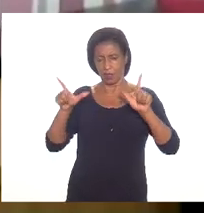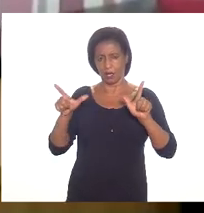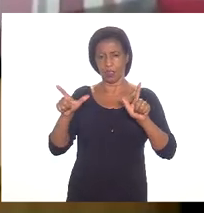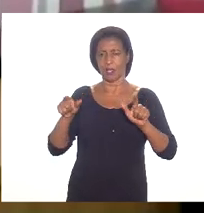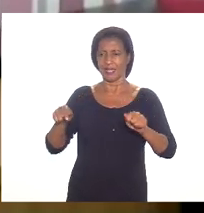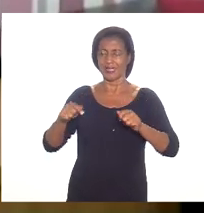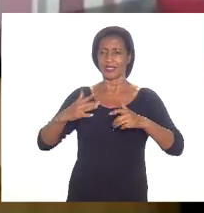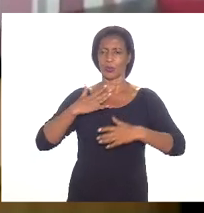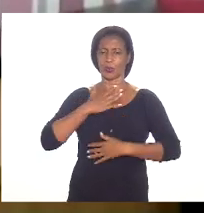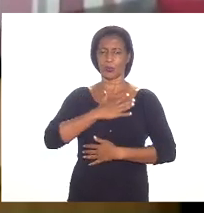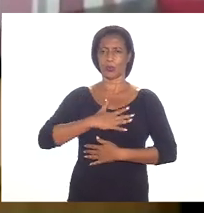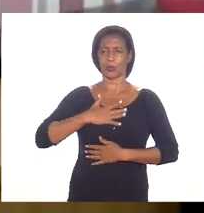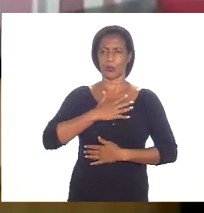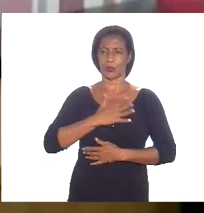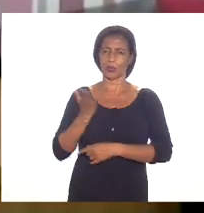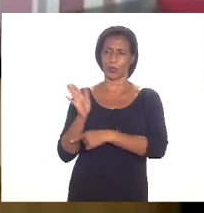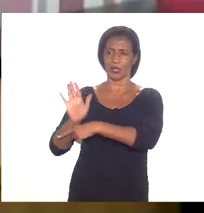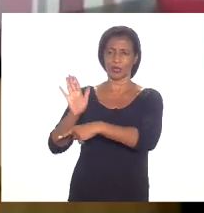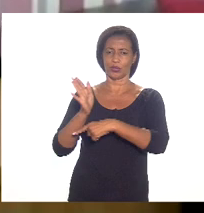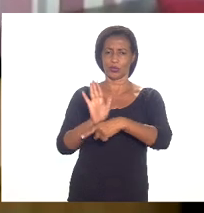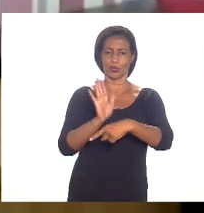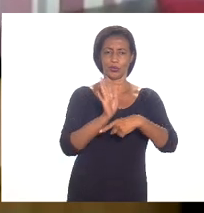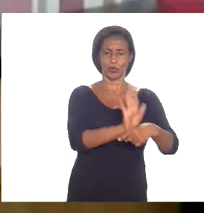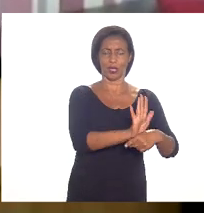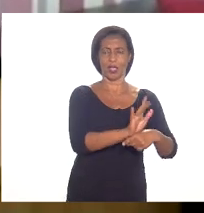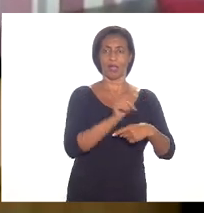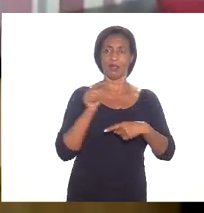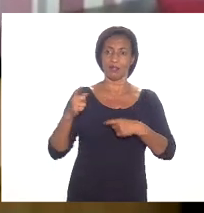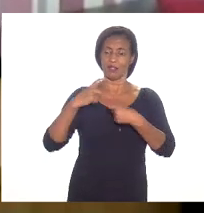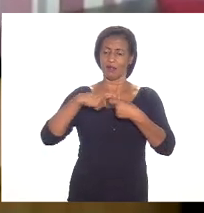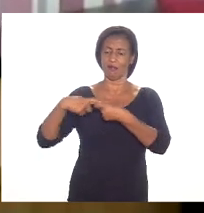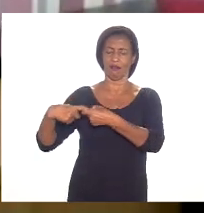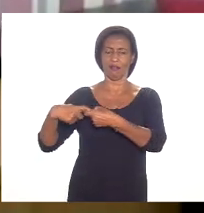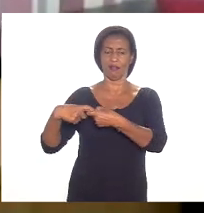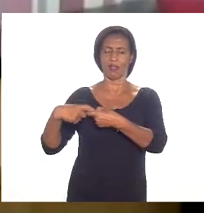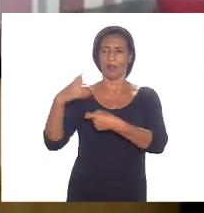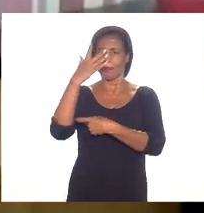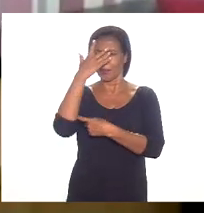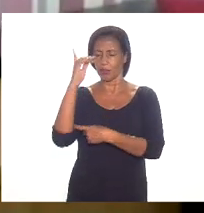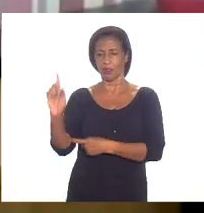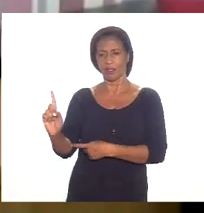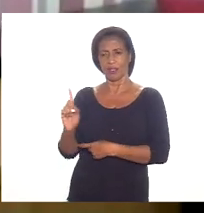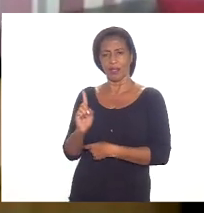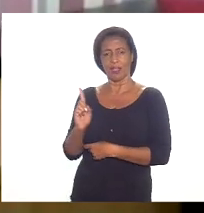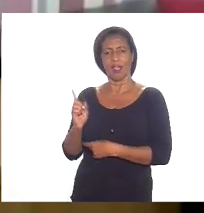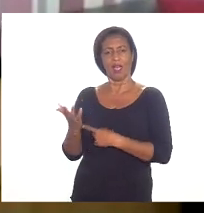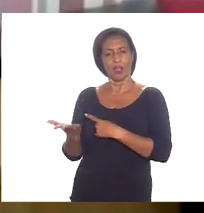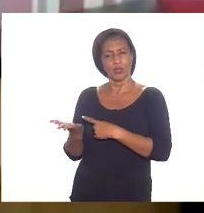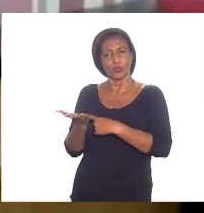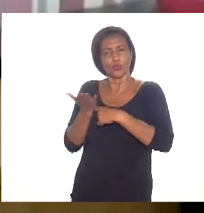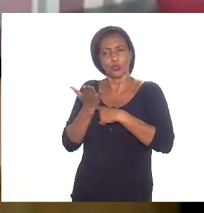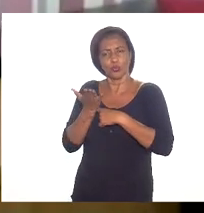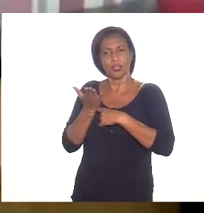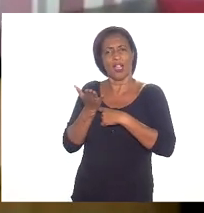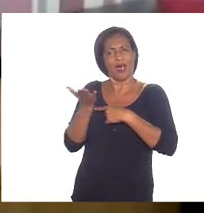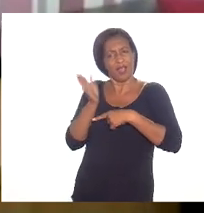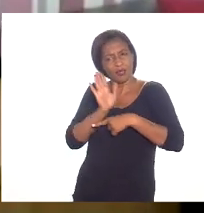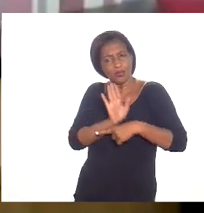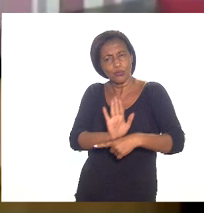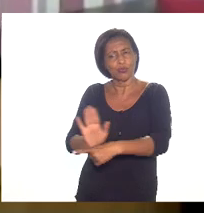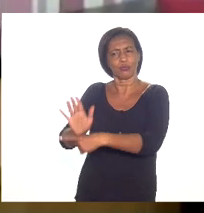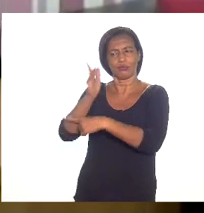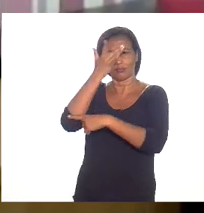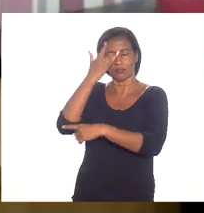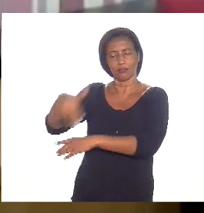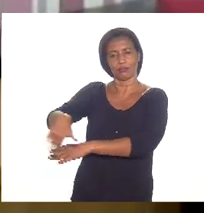com satisfação. E todos esses parceiros foram aqueles que vieram nos ajudar esta população no momento do